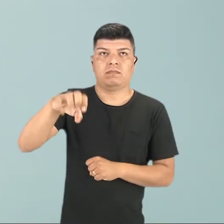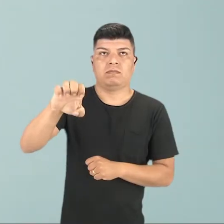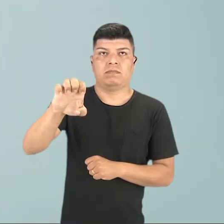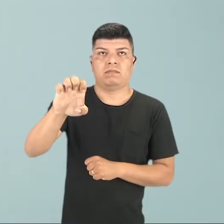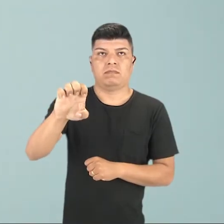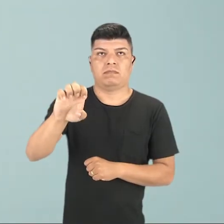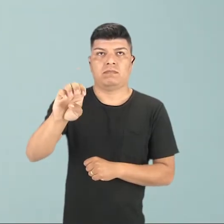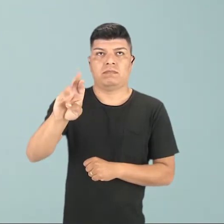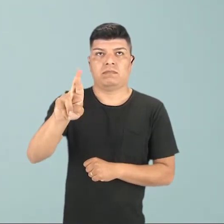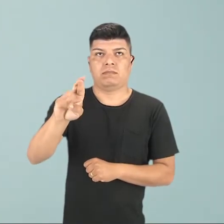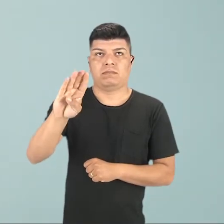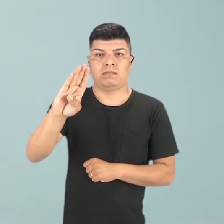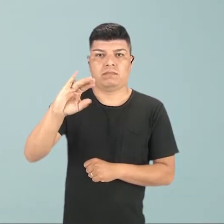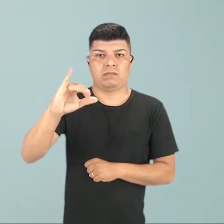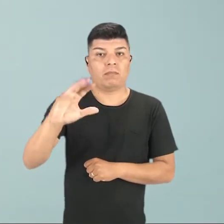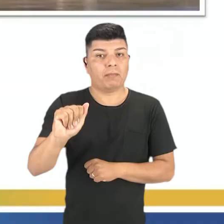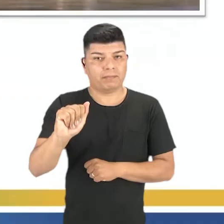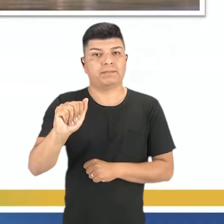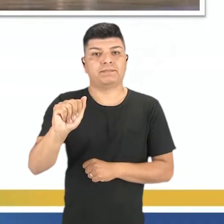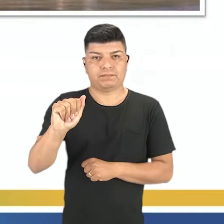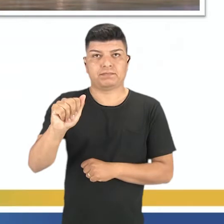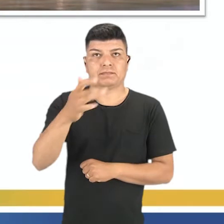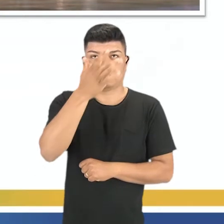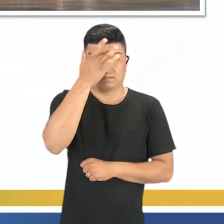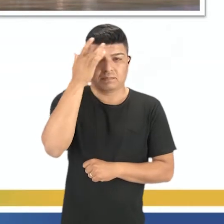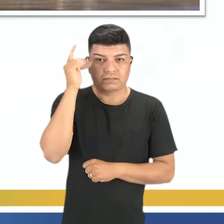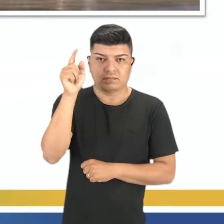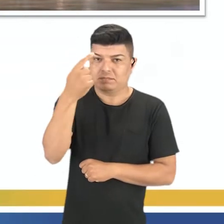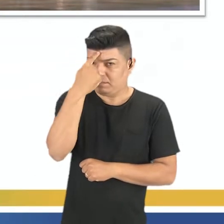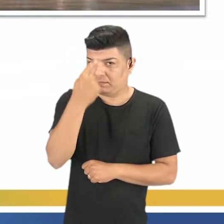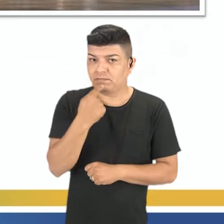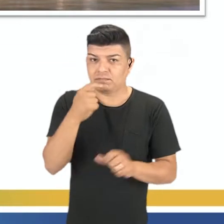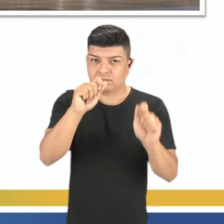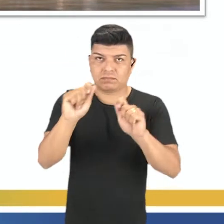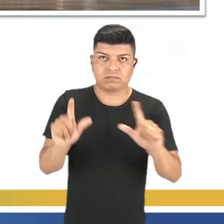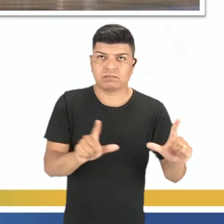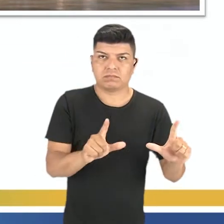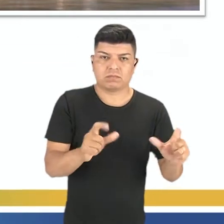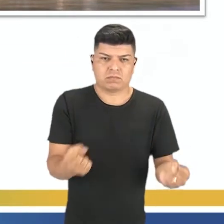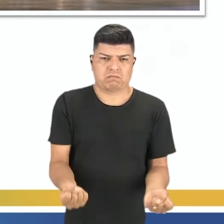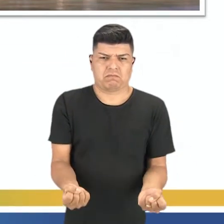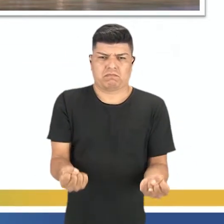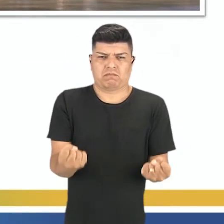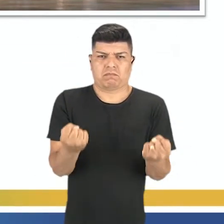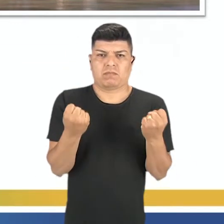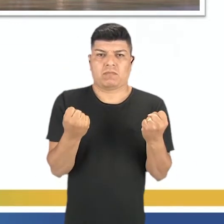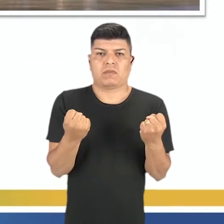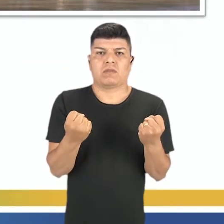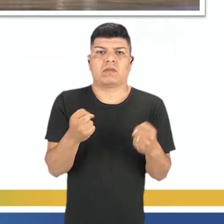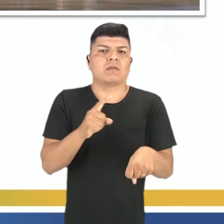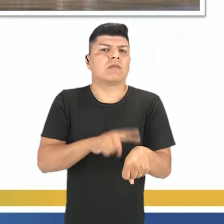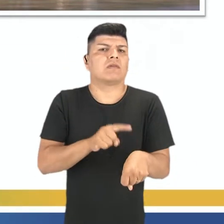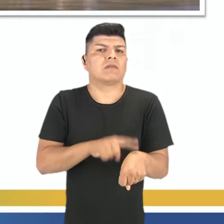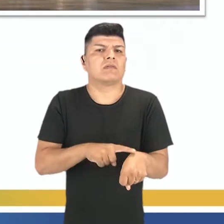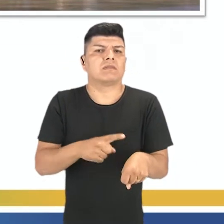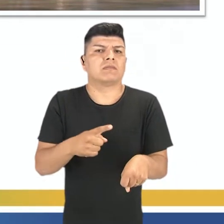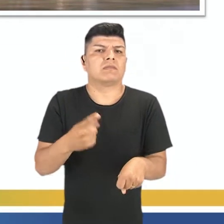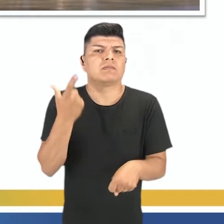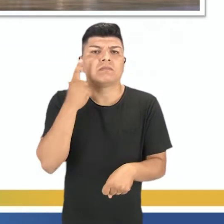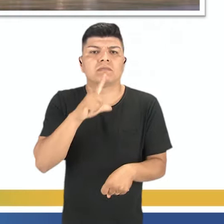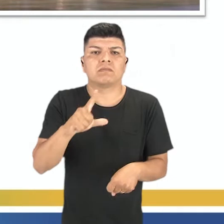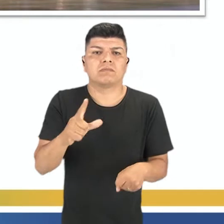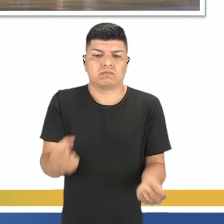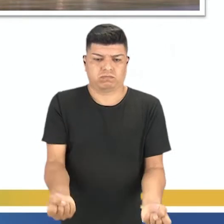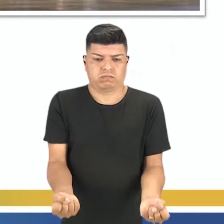aí, levantamento de peso. Aquele cara está levantando meia tonelada. Qual o tempo que ele demorou para levantar aquilo? É muito rápido.